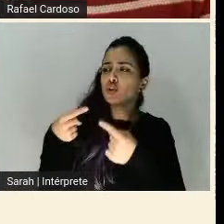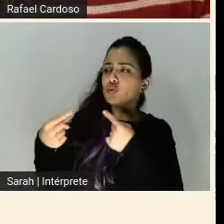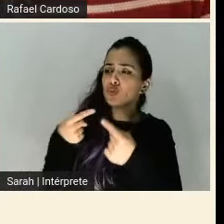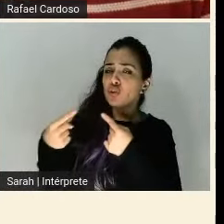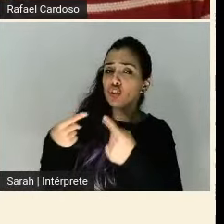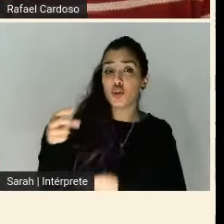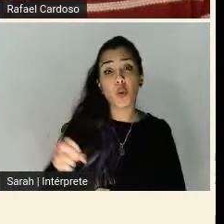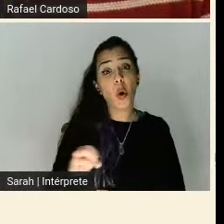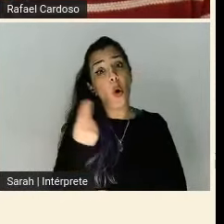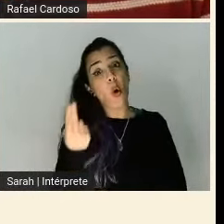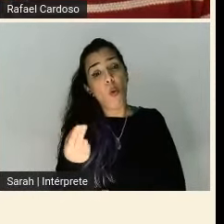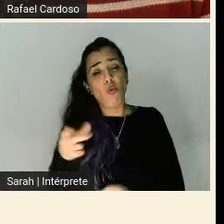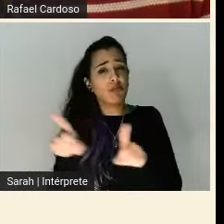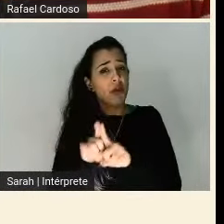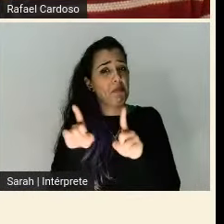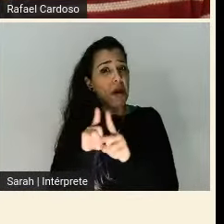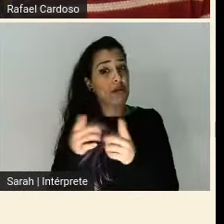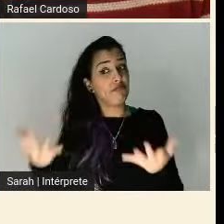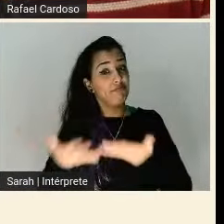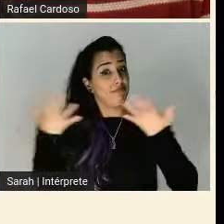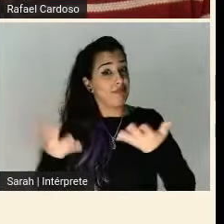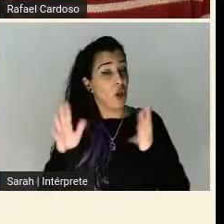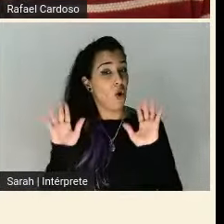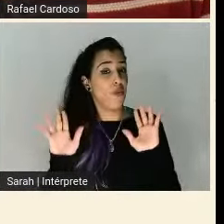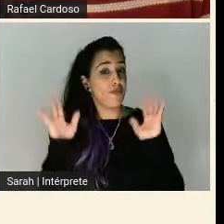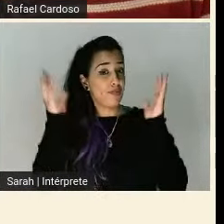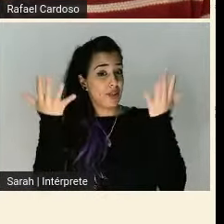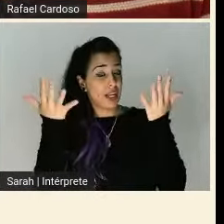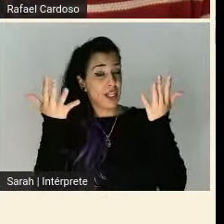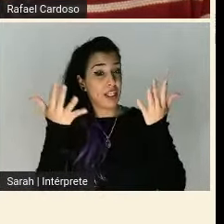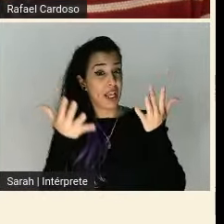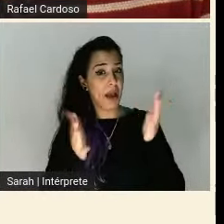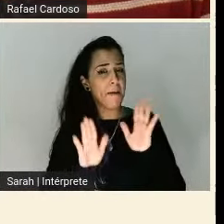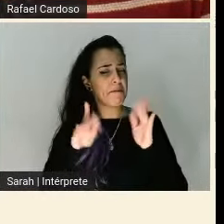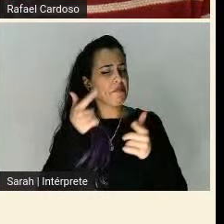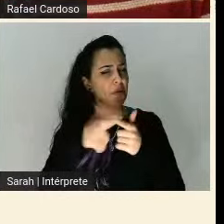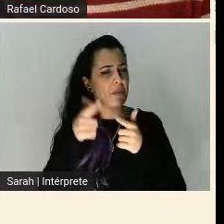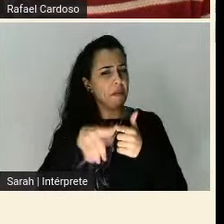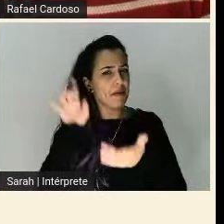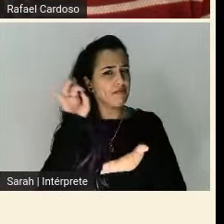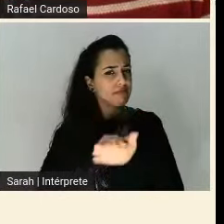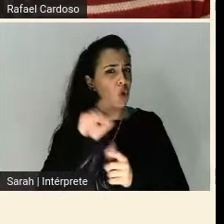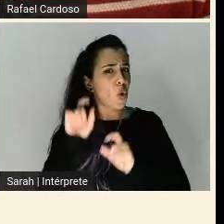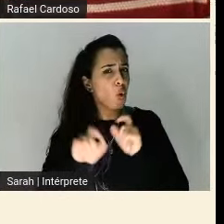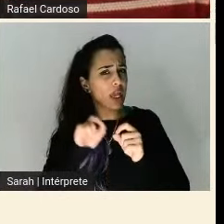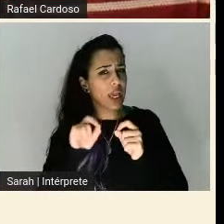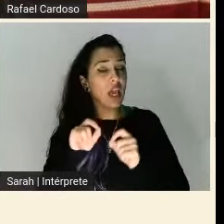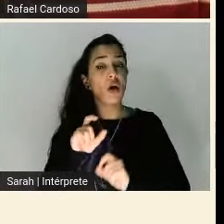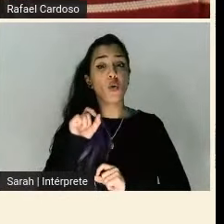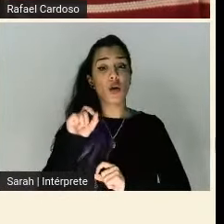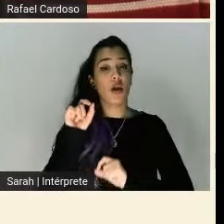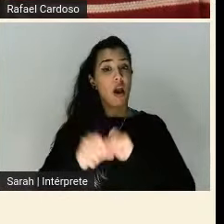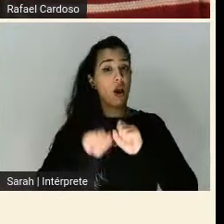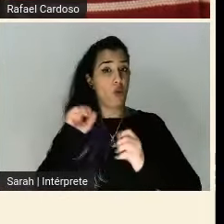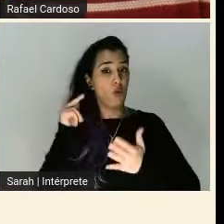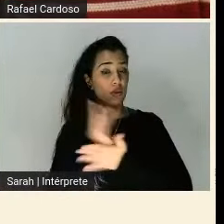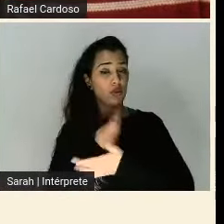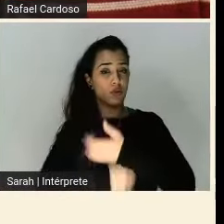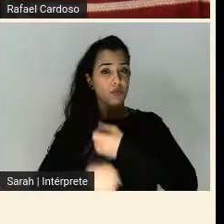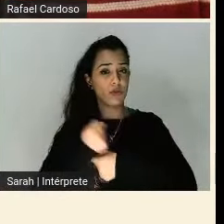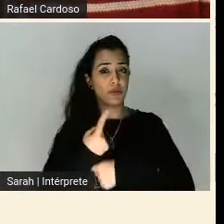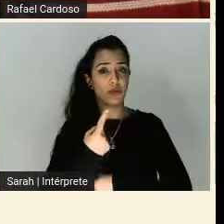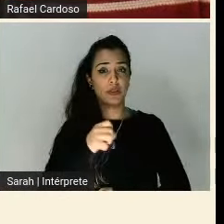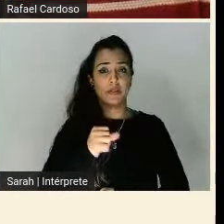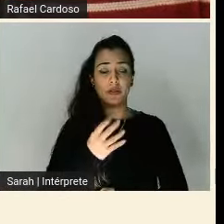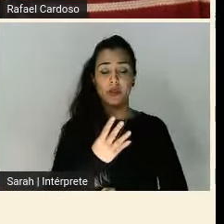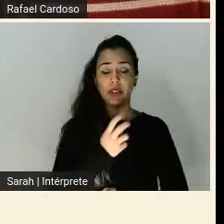comemorado. O problema está no que ocorreu de 1945 para cá, na constituição de